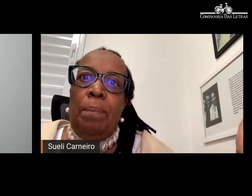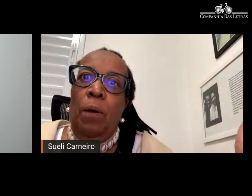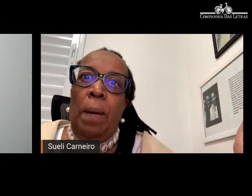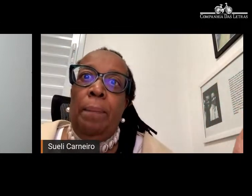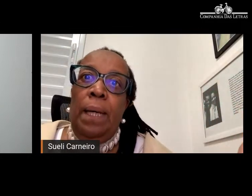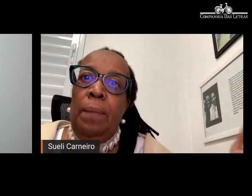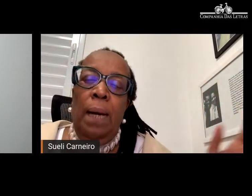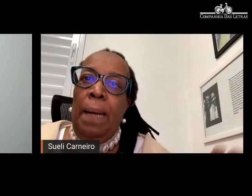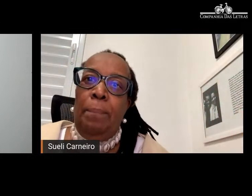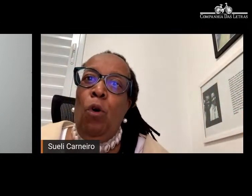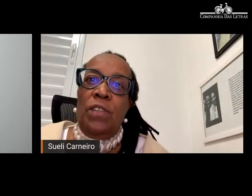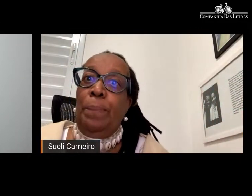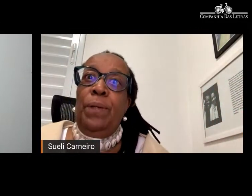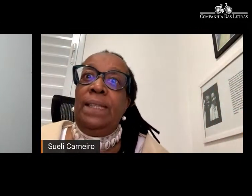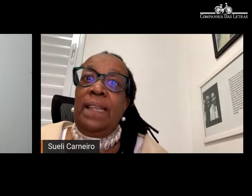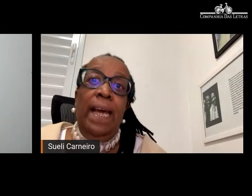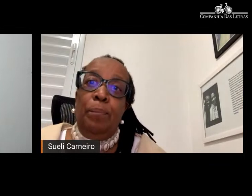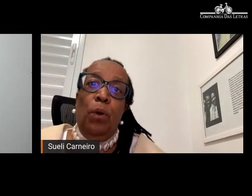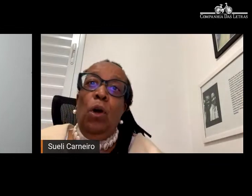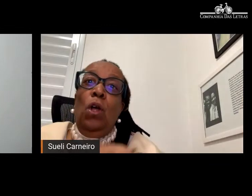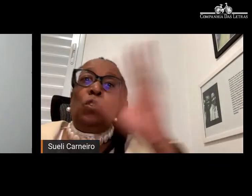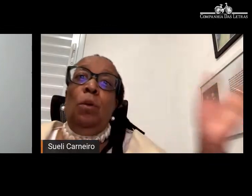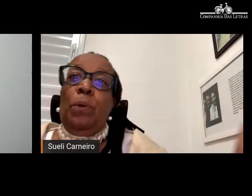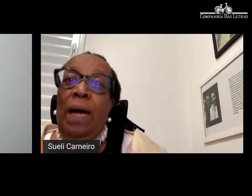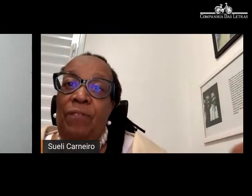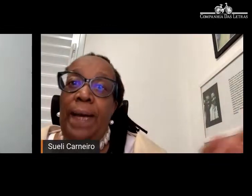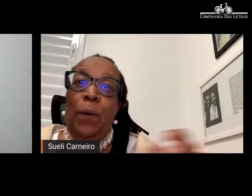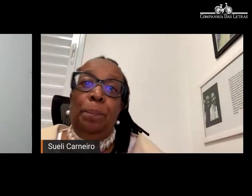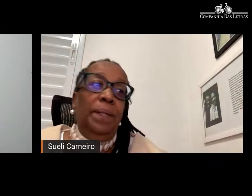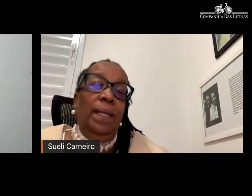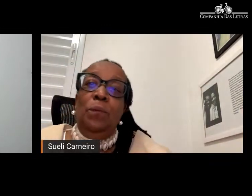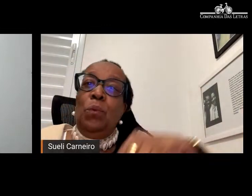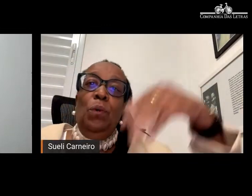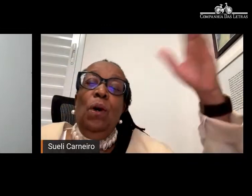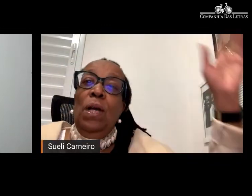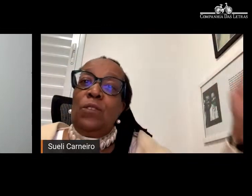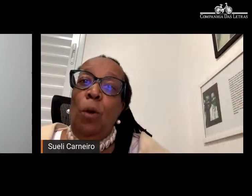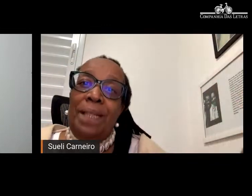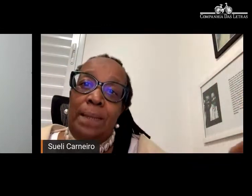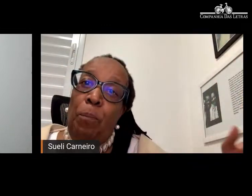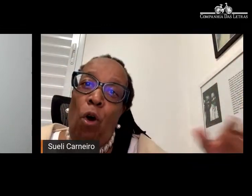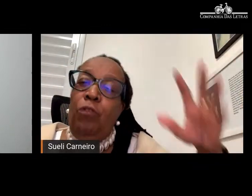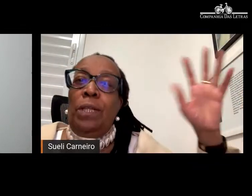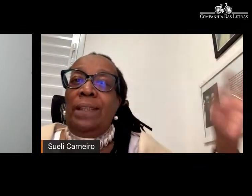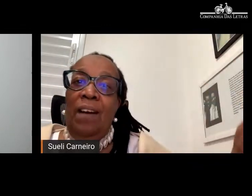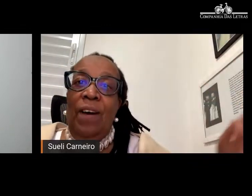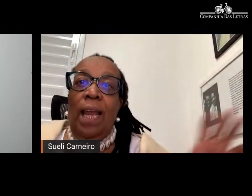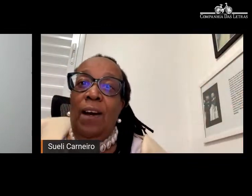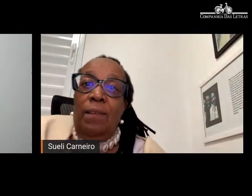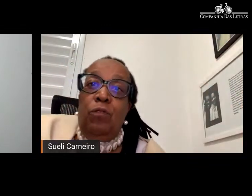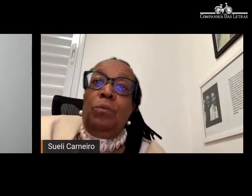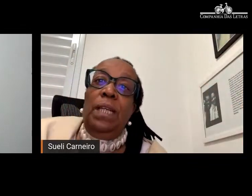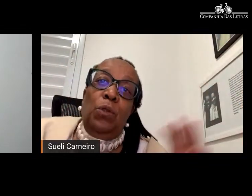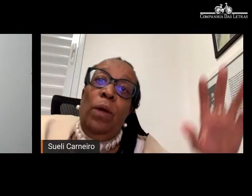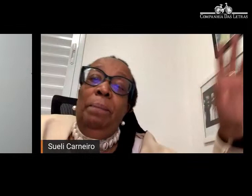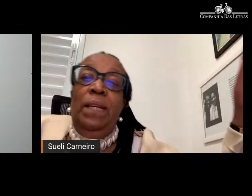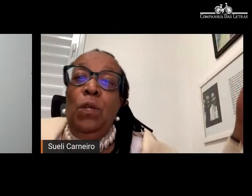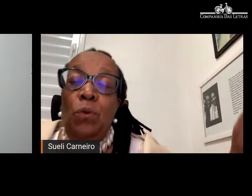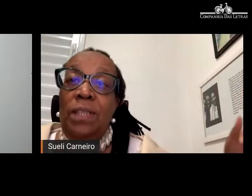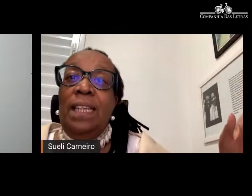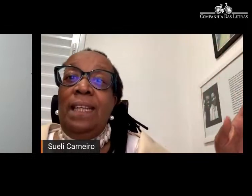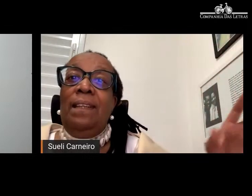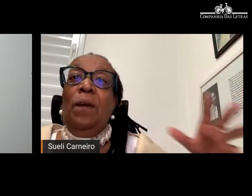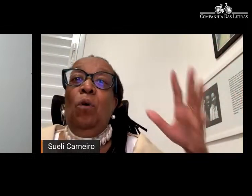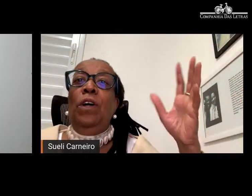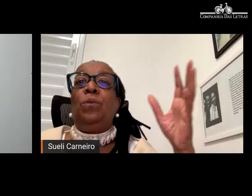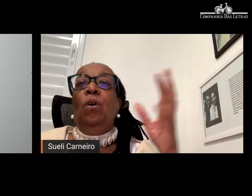Milton Barbosa, por exemplo, sobre o Rafael Pinto, sobre esse povo que estava lá fundando o